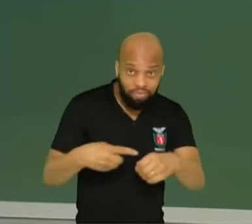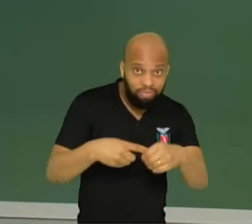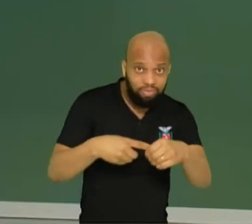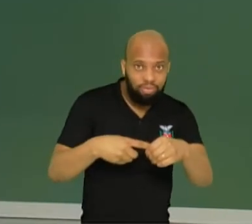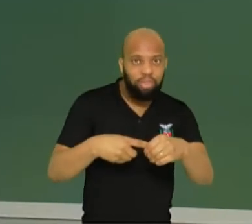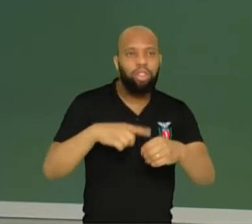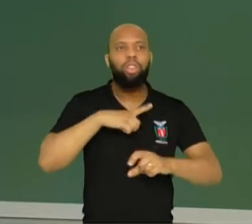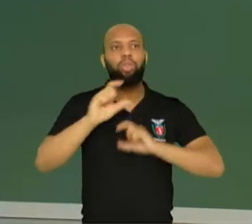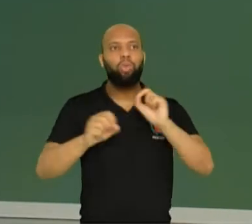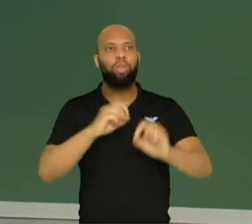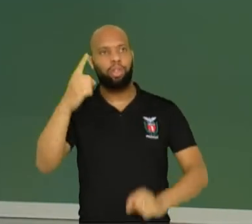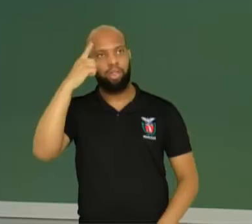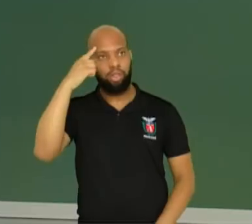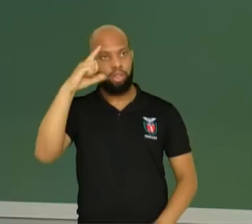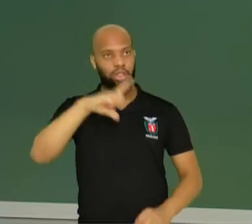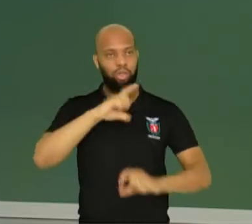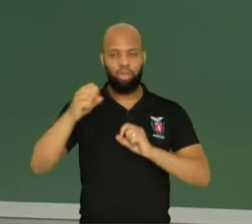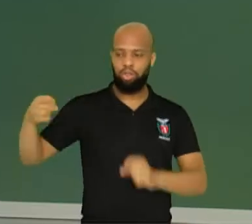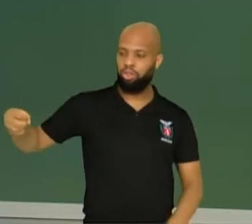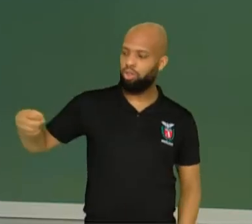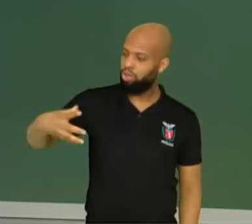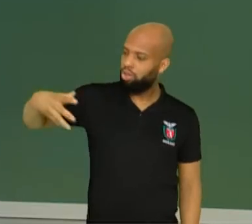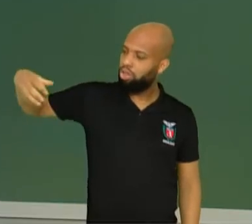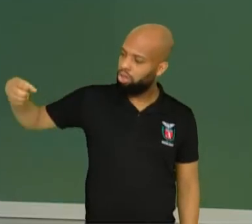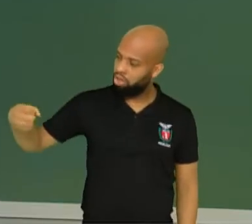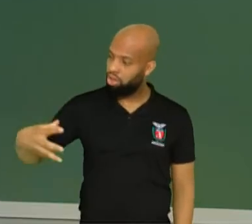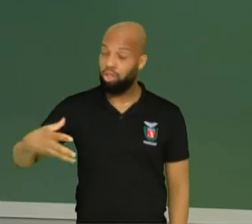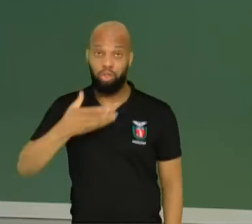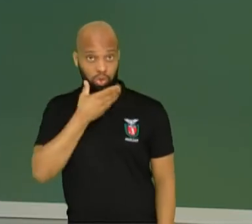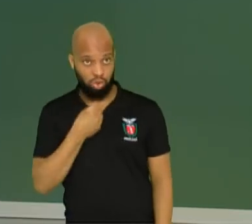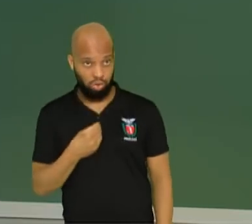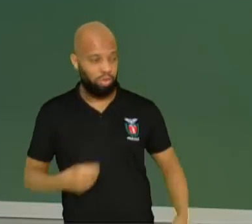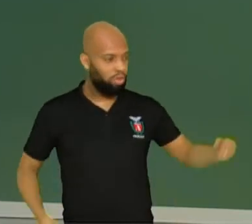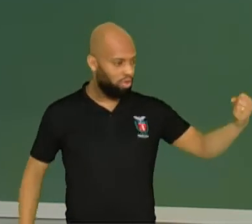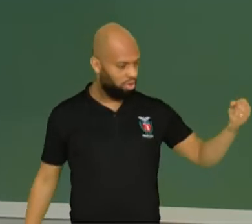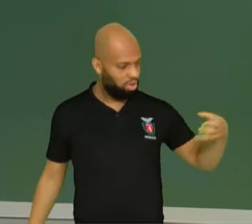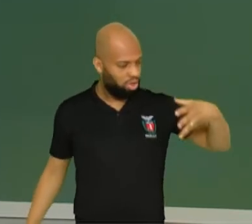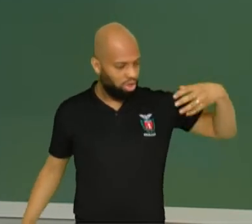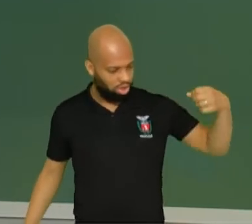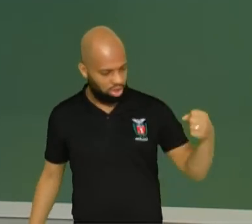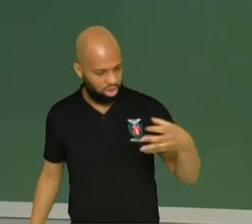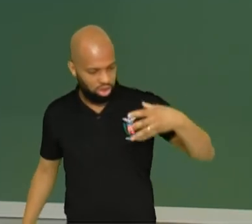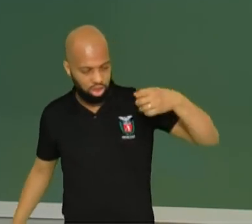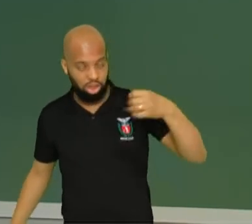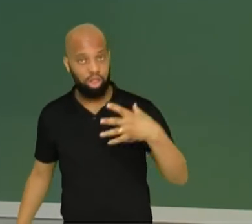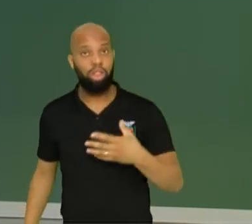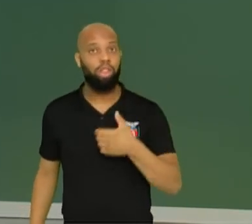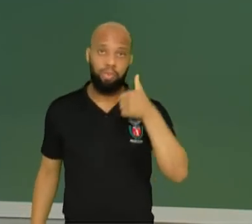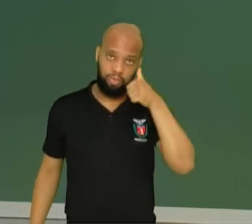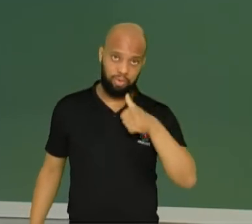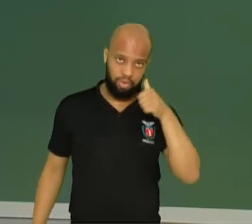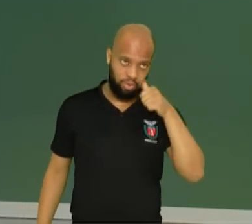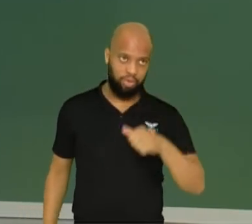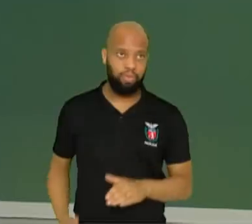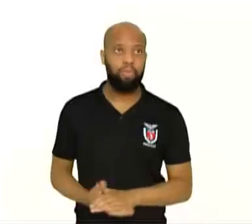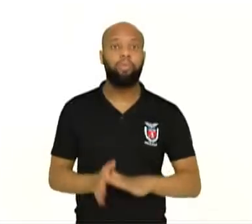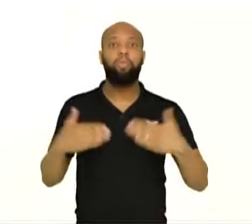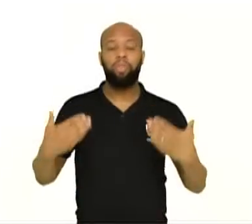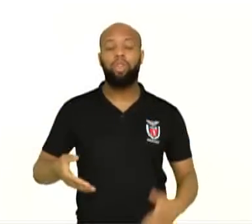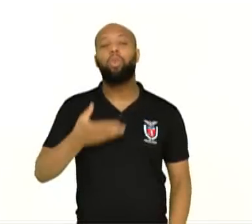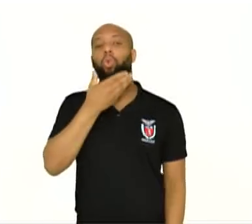a gente tem que pensar que vai ter uma medusa que vai ser masculina e uma medusa que vai ser feminina. A